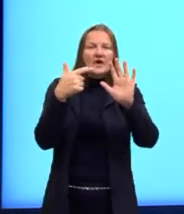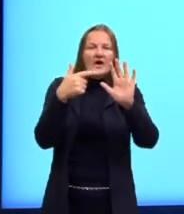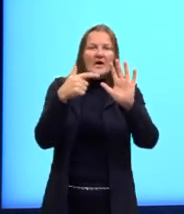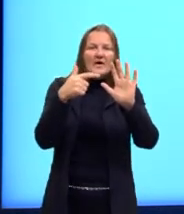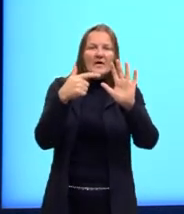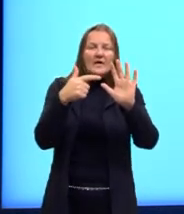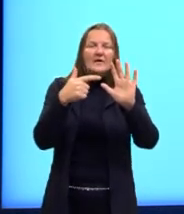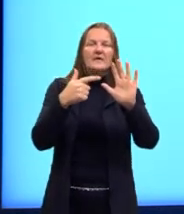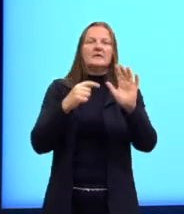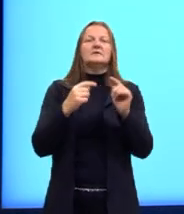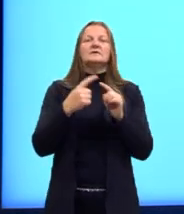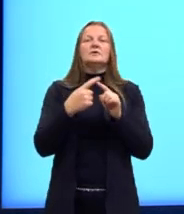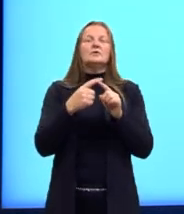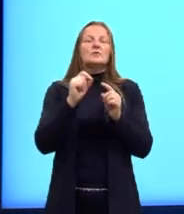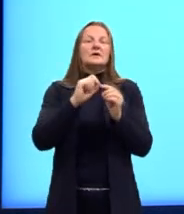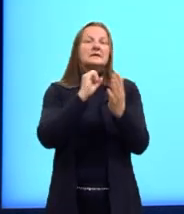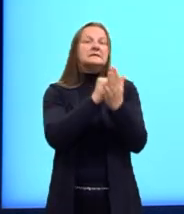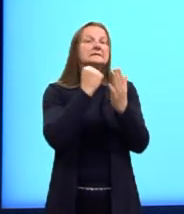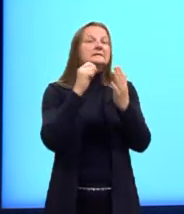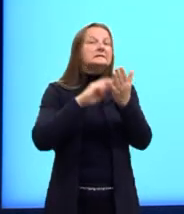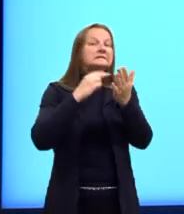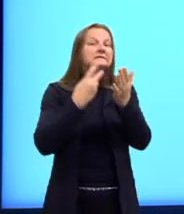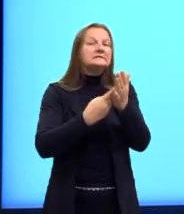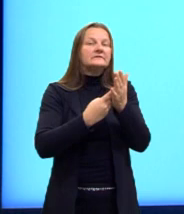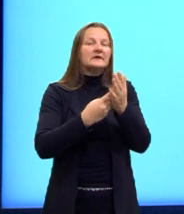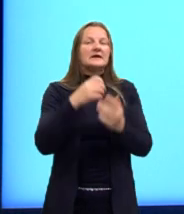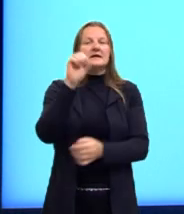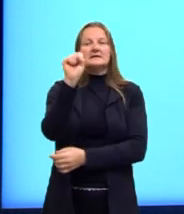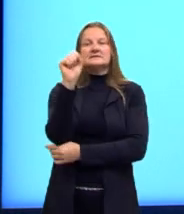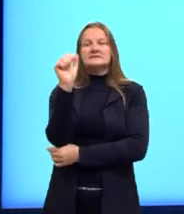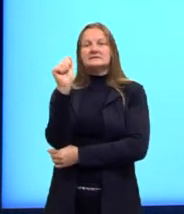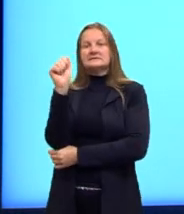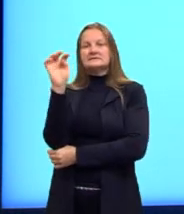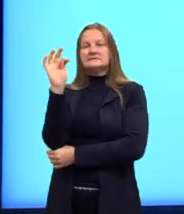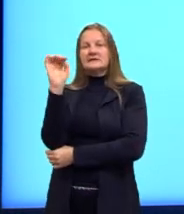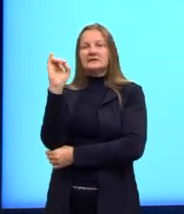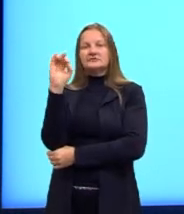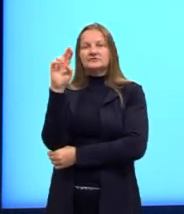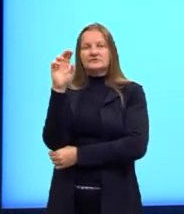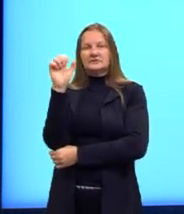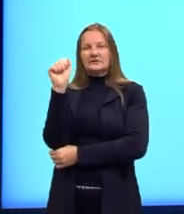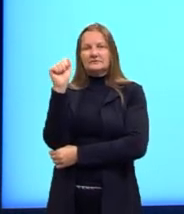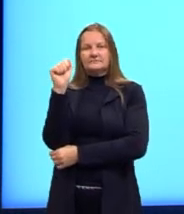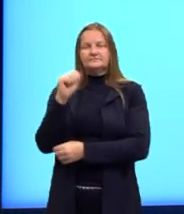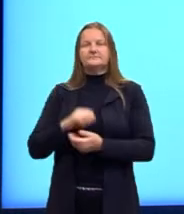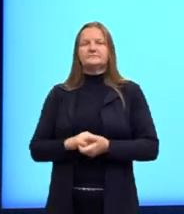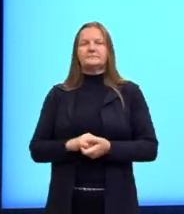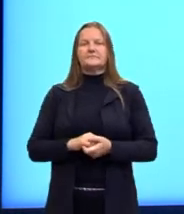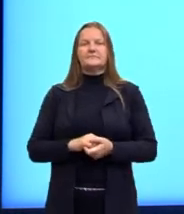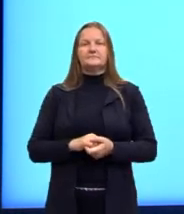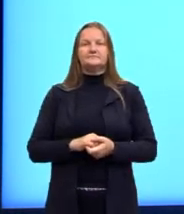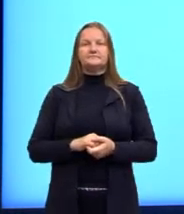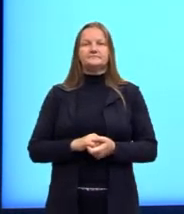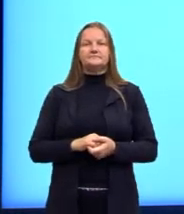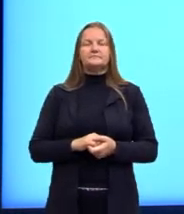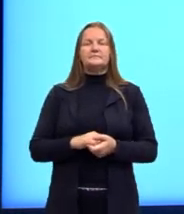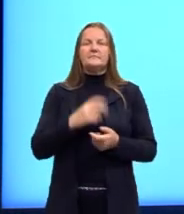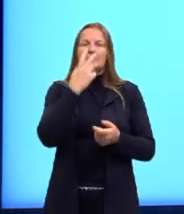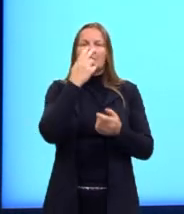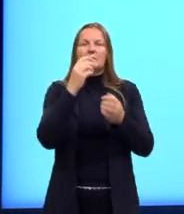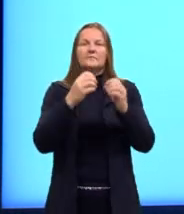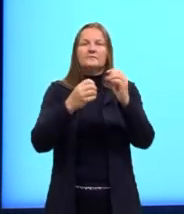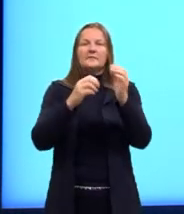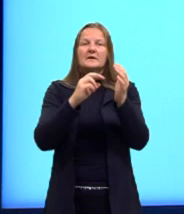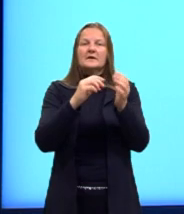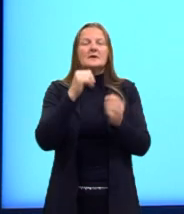trouxe para Gente o que significa a palavra sátira no dicionário ela é um substantivo feminino que